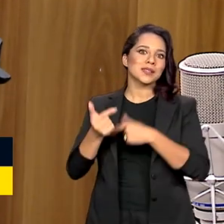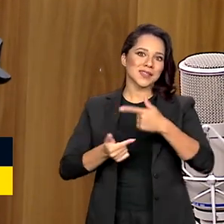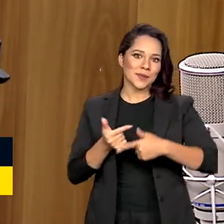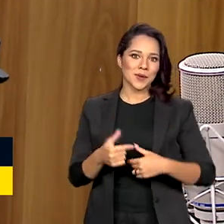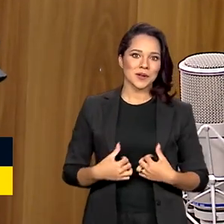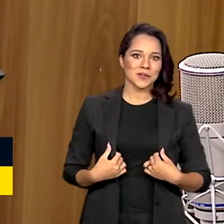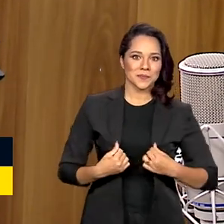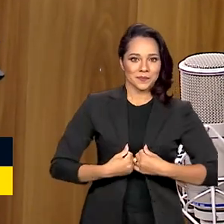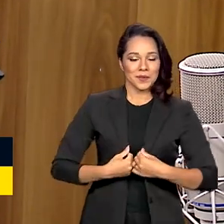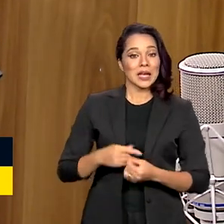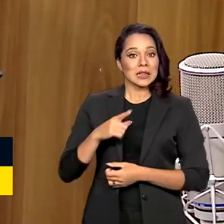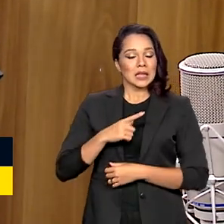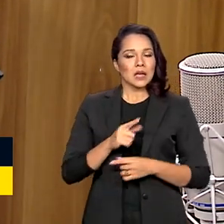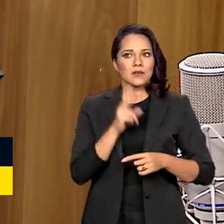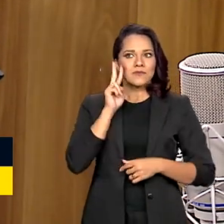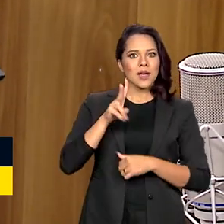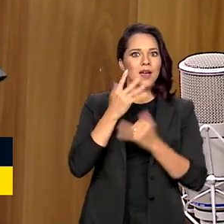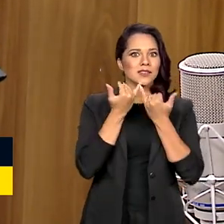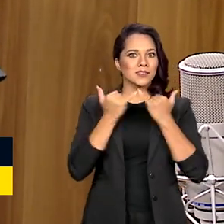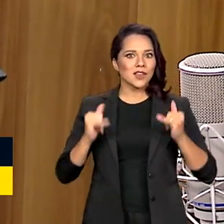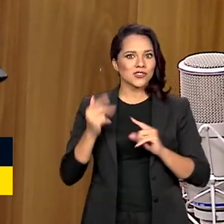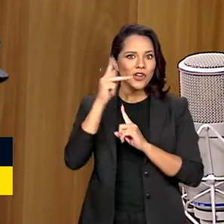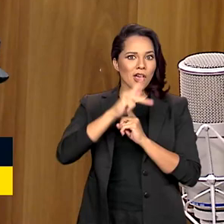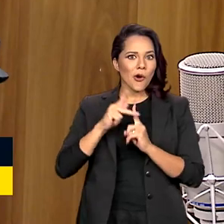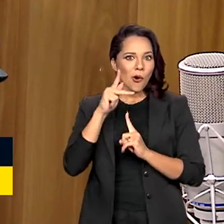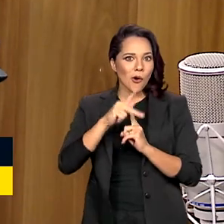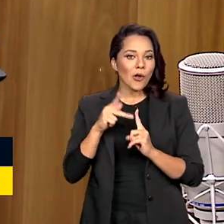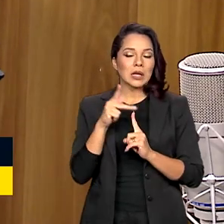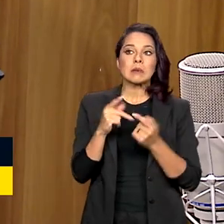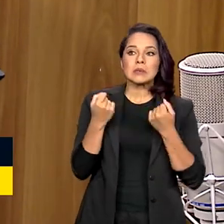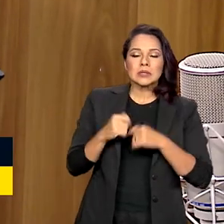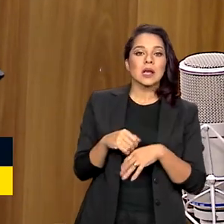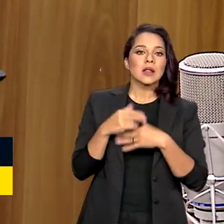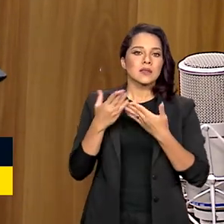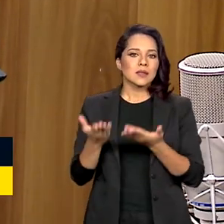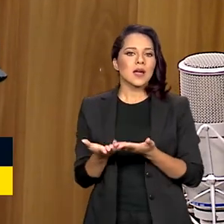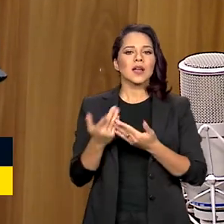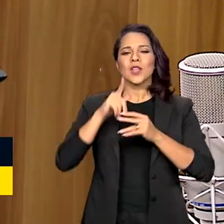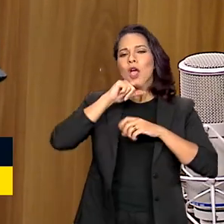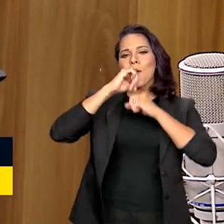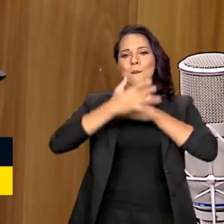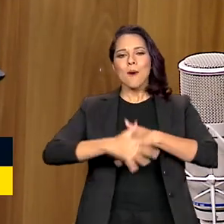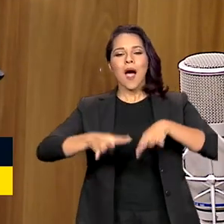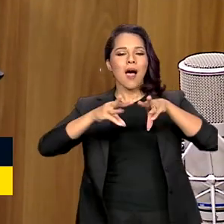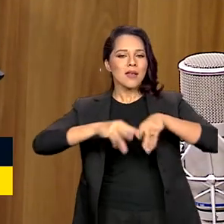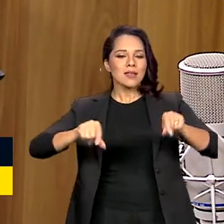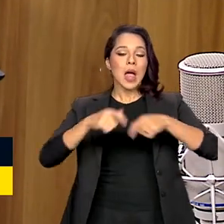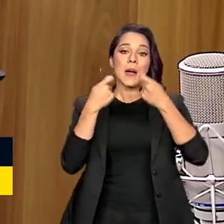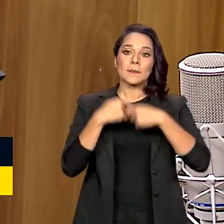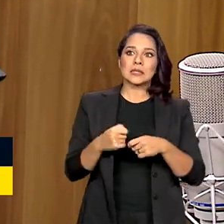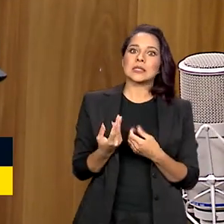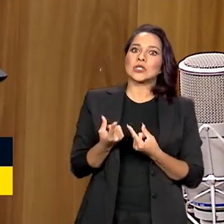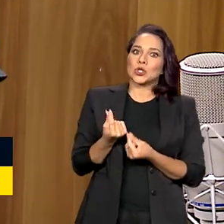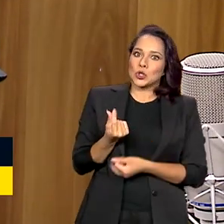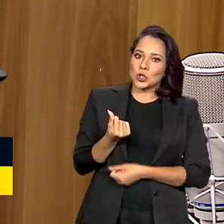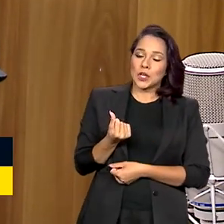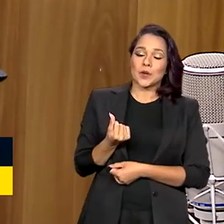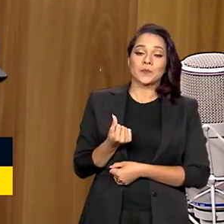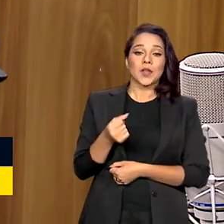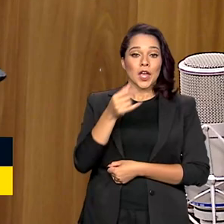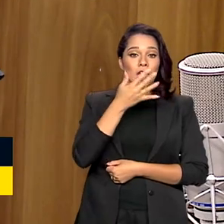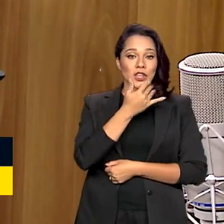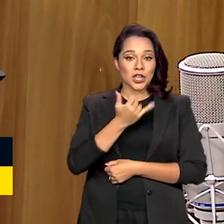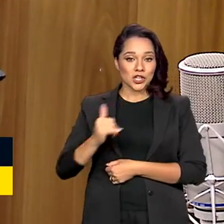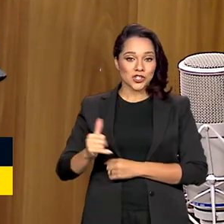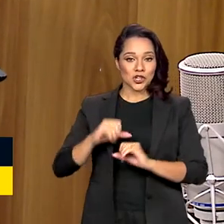atividades. Nós temos aí que explorar essa energia eólica, tanto em mar quanto em terra, e para isso você precisa de muito recurso. Solar.